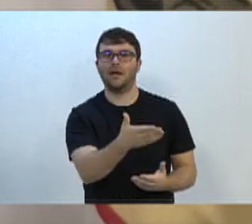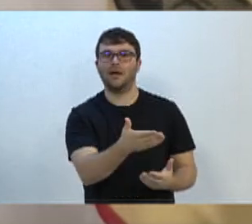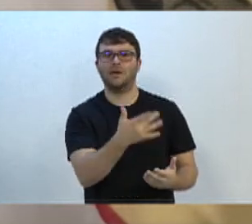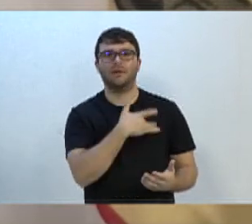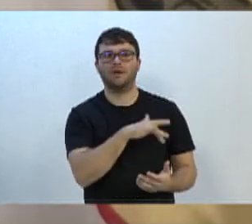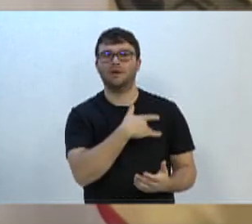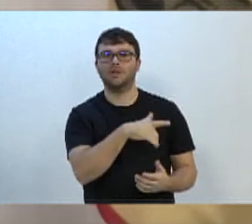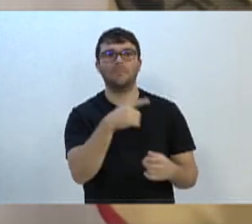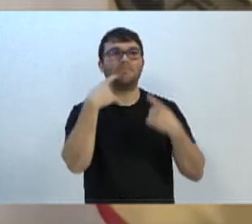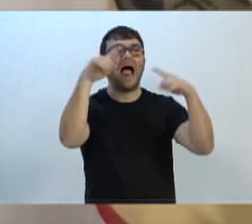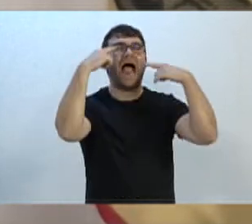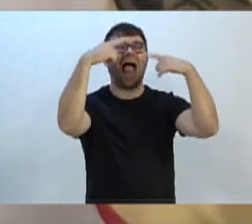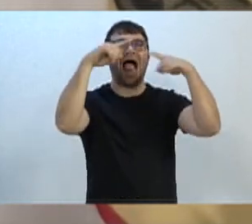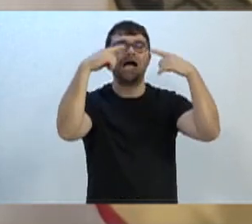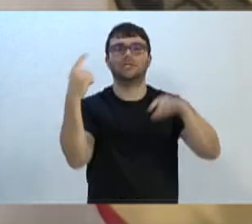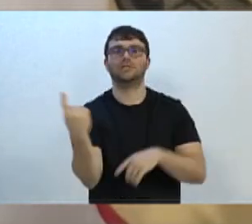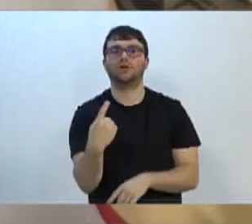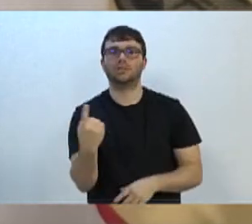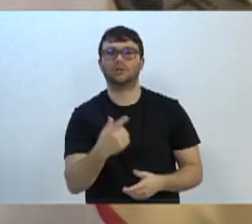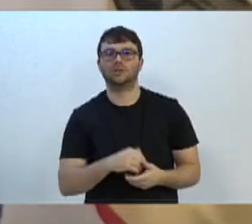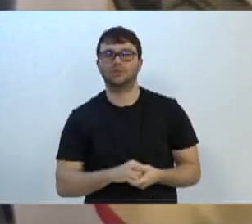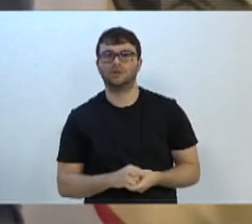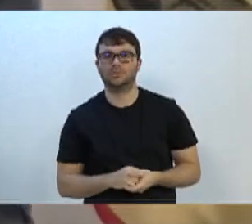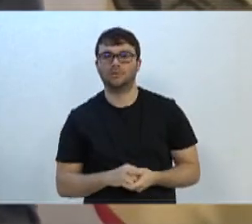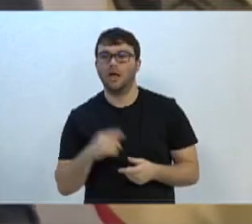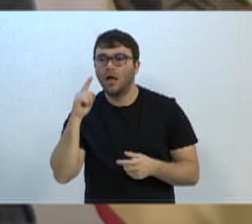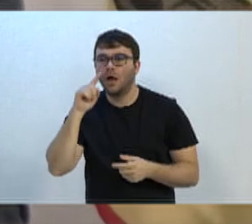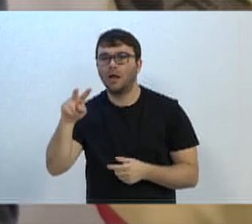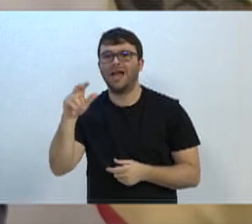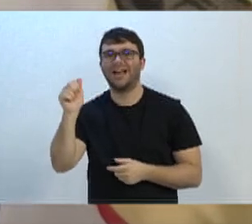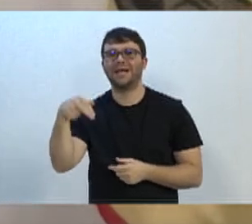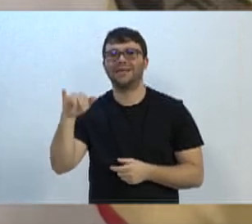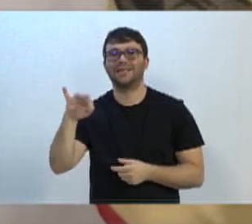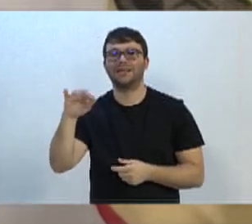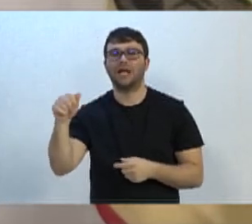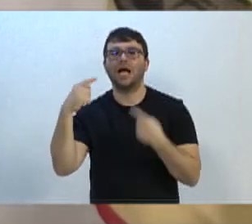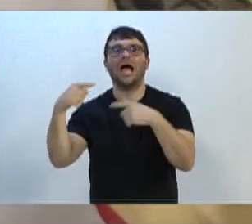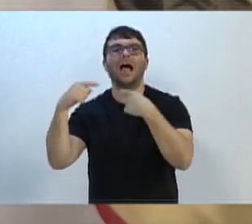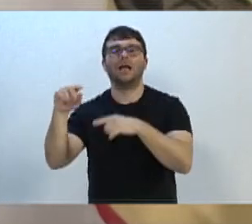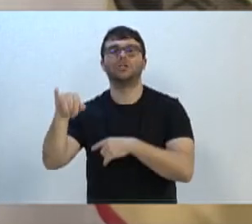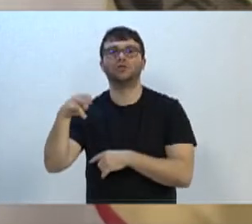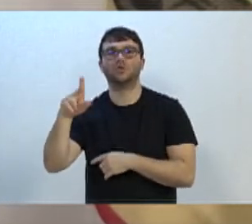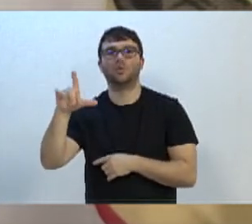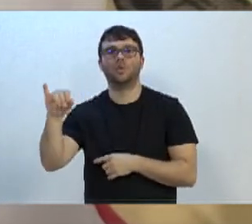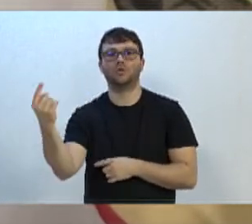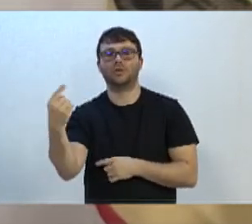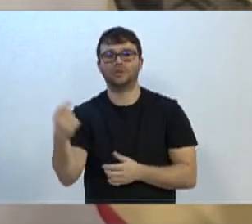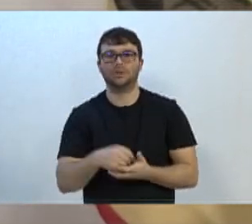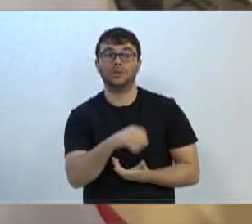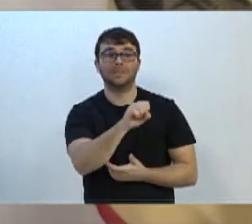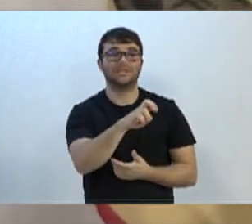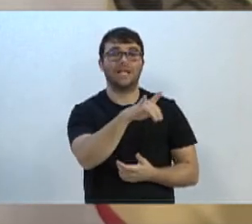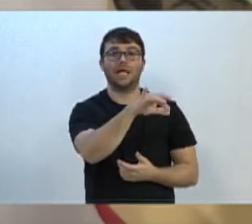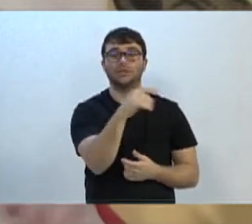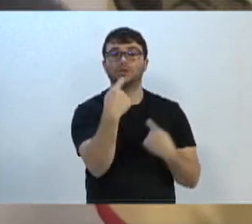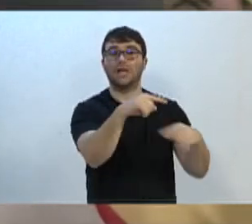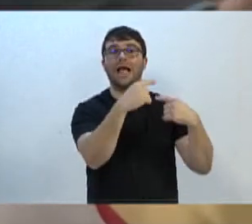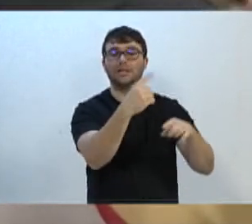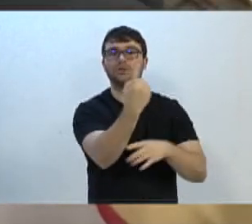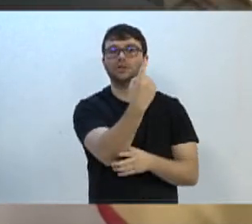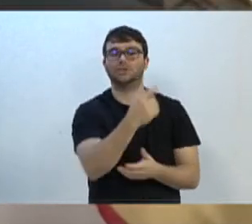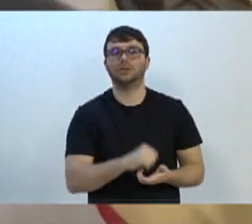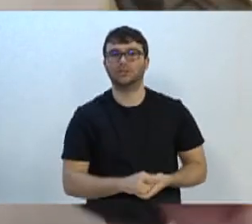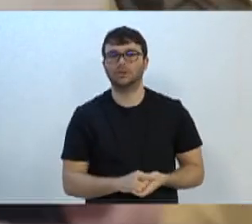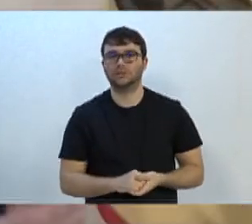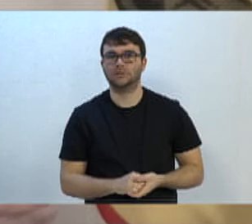berrando sozinho lá gritando sozinho aí olhava para o Anitta tinha lá o Júlio gritando sozinho eu olhava lá o Sérgio gritando sozinho aí olhava